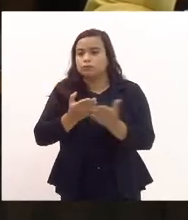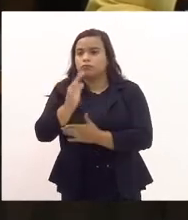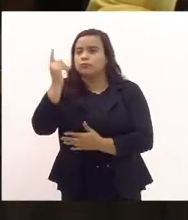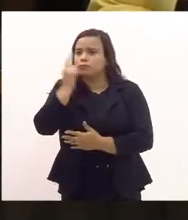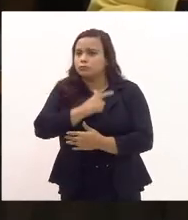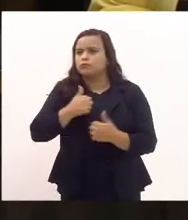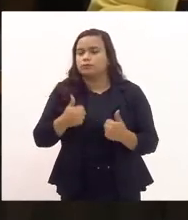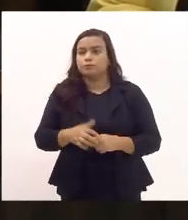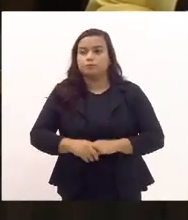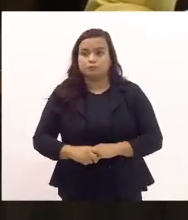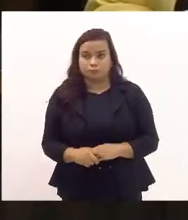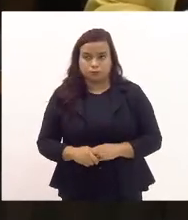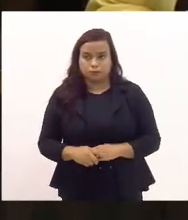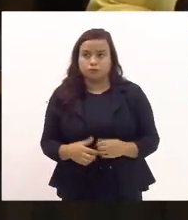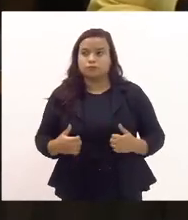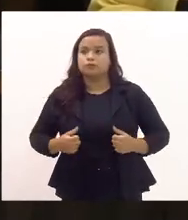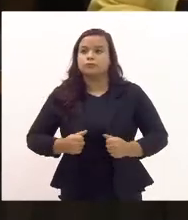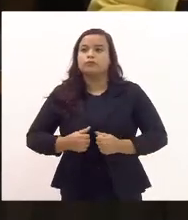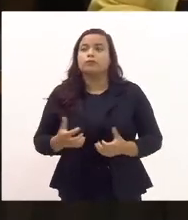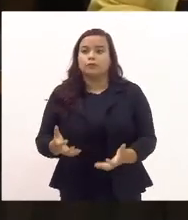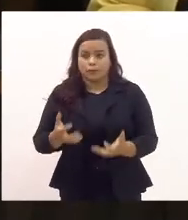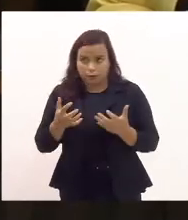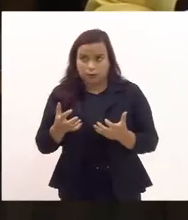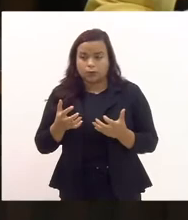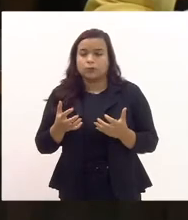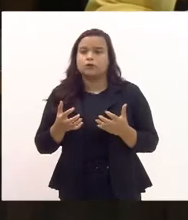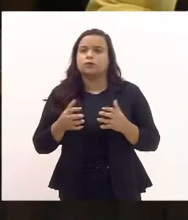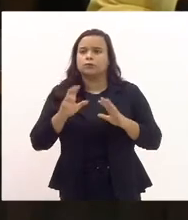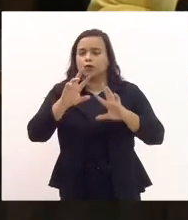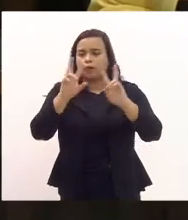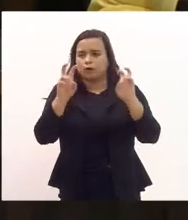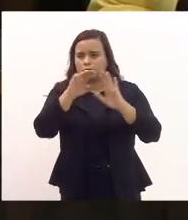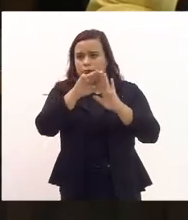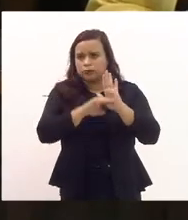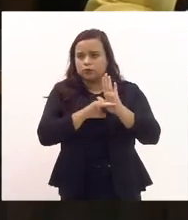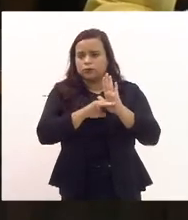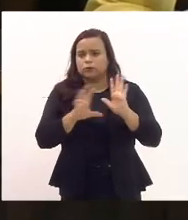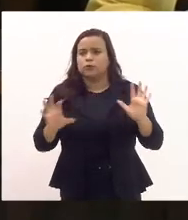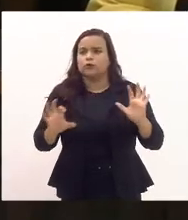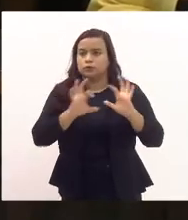para ver como estão aprovado é que é inclusão na ordem do dia